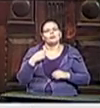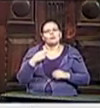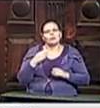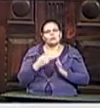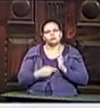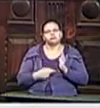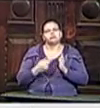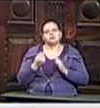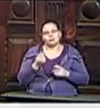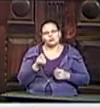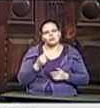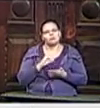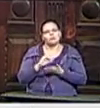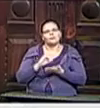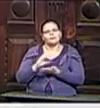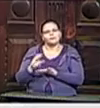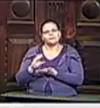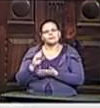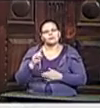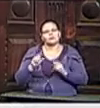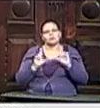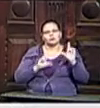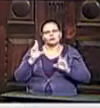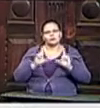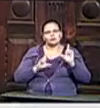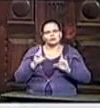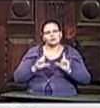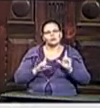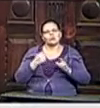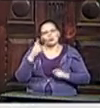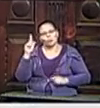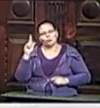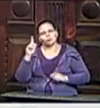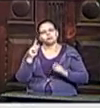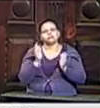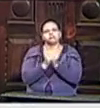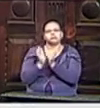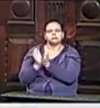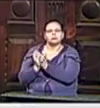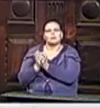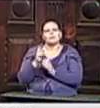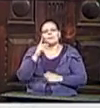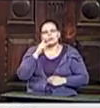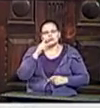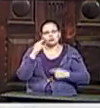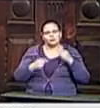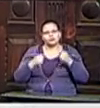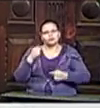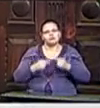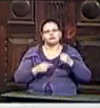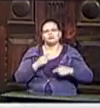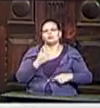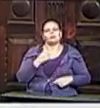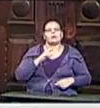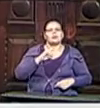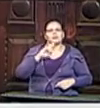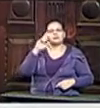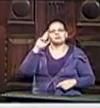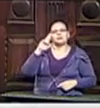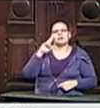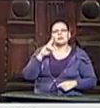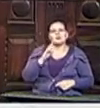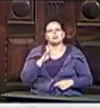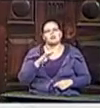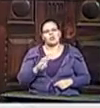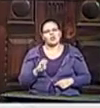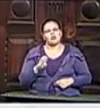e por a ligar alugar seu tempo de televisão a partir dos mais competitivos portanto não fazendo muita questão de representar teses visões do